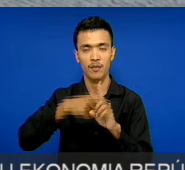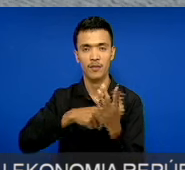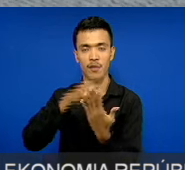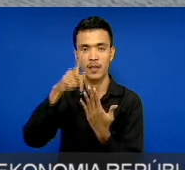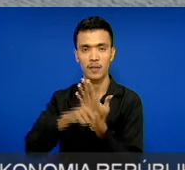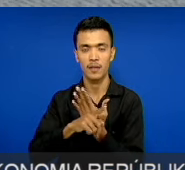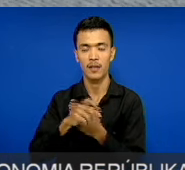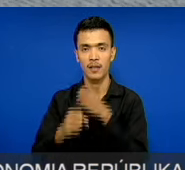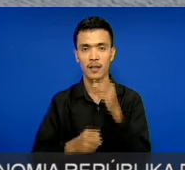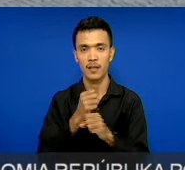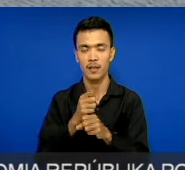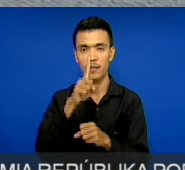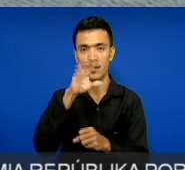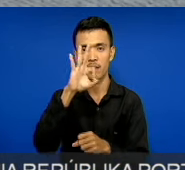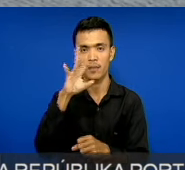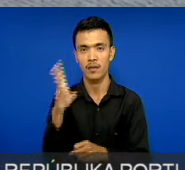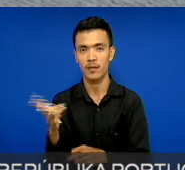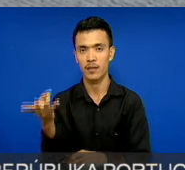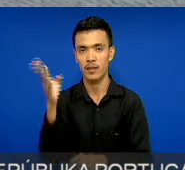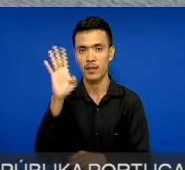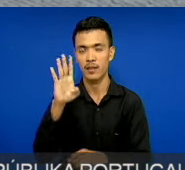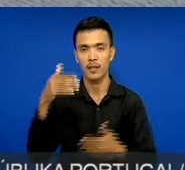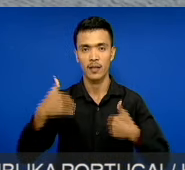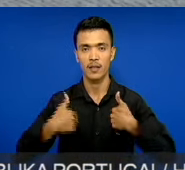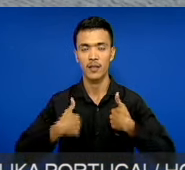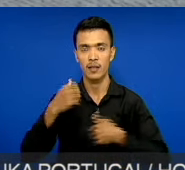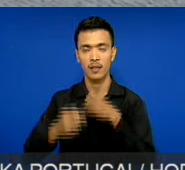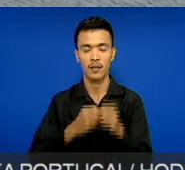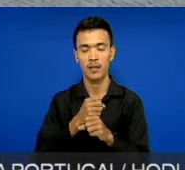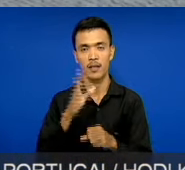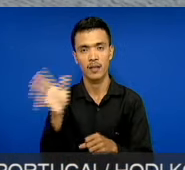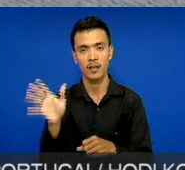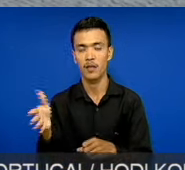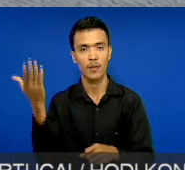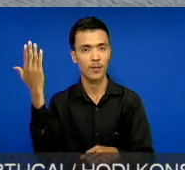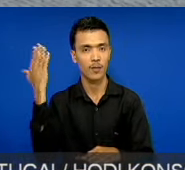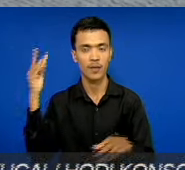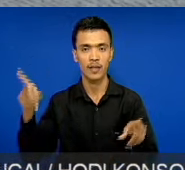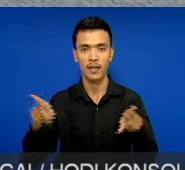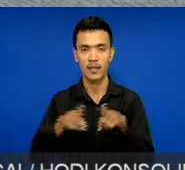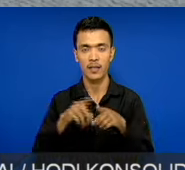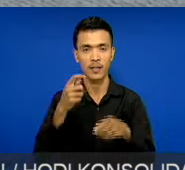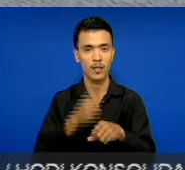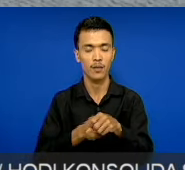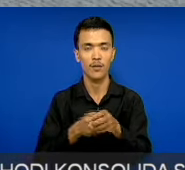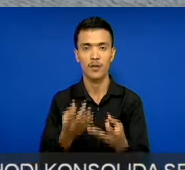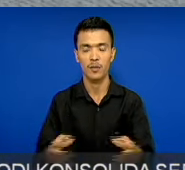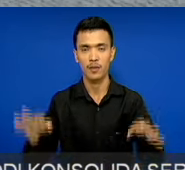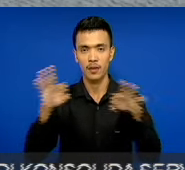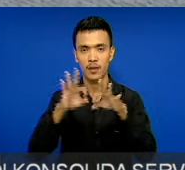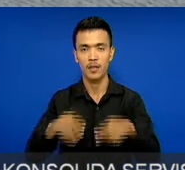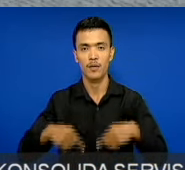Tinan Rihunida Atusia Hitunulo Rasen Hat, e Tinan Lima Nulo Liba. No dar momento importante e danebe